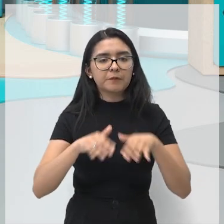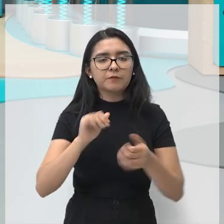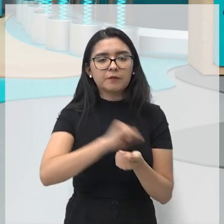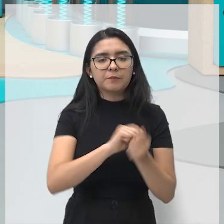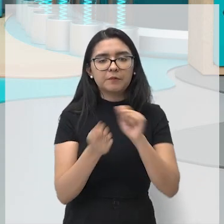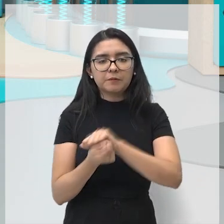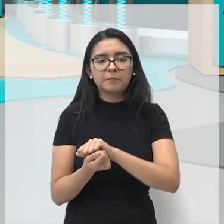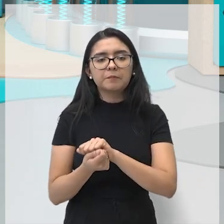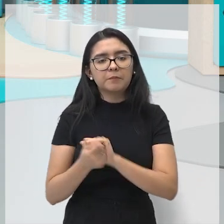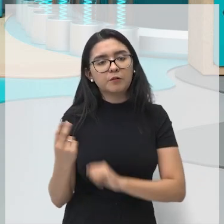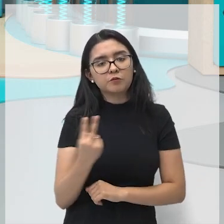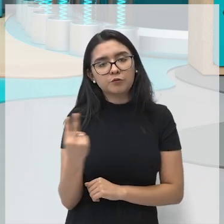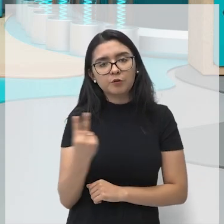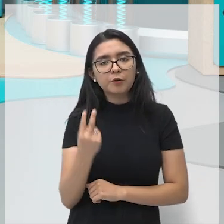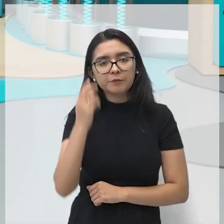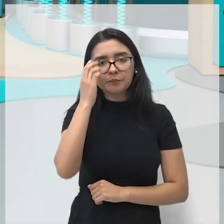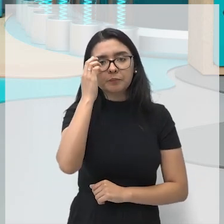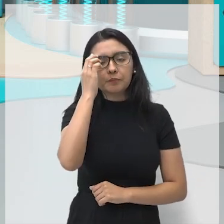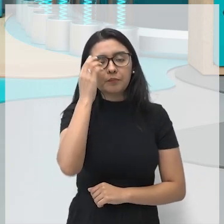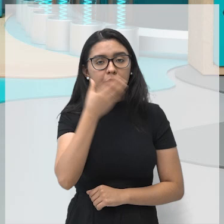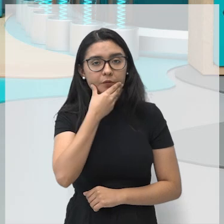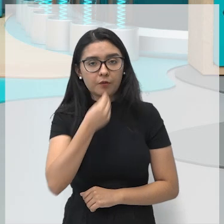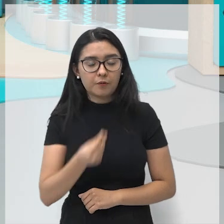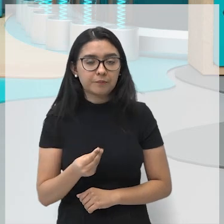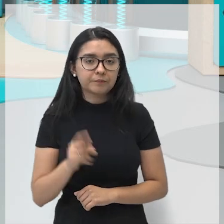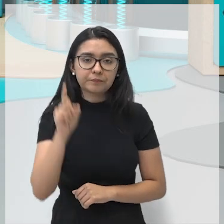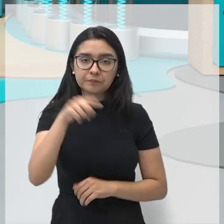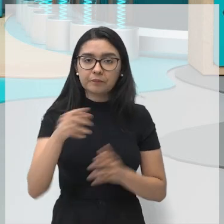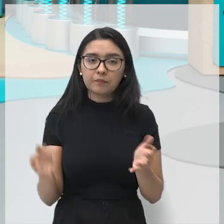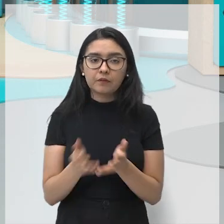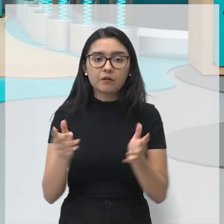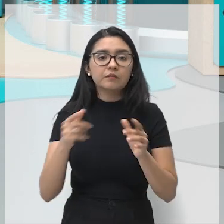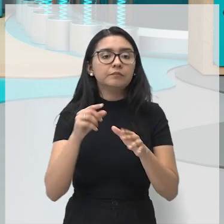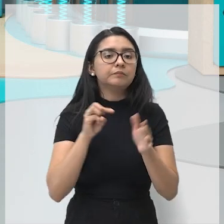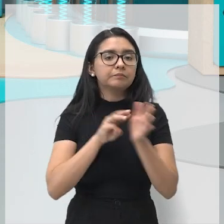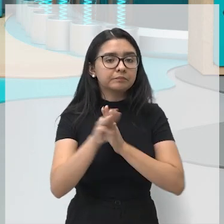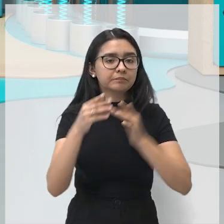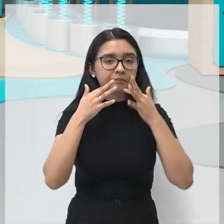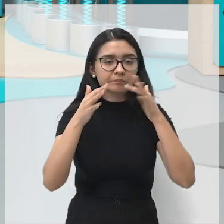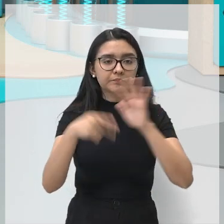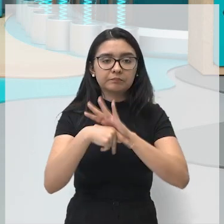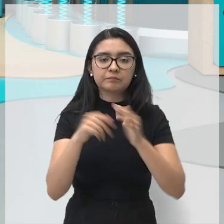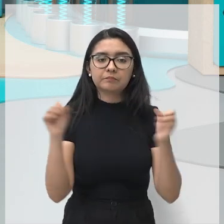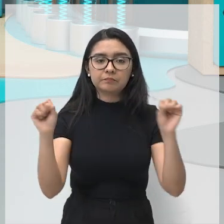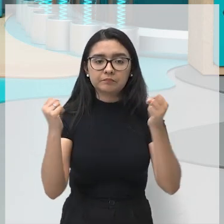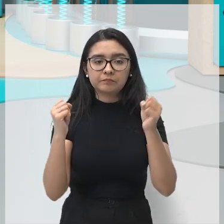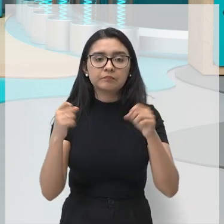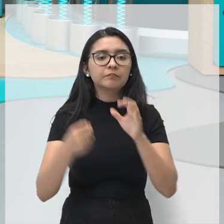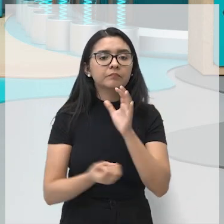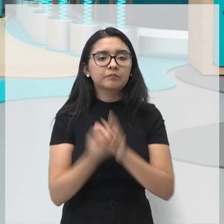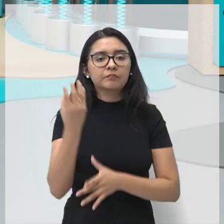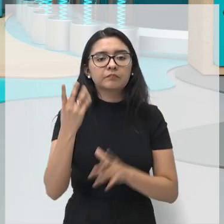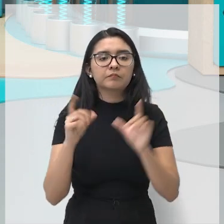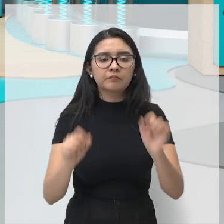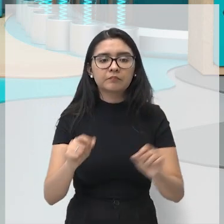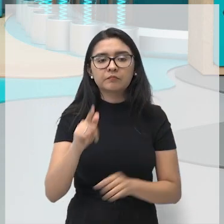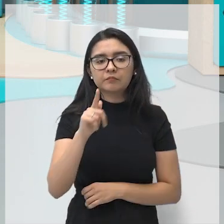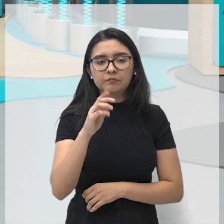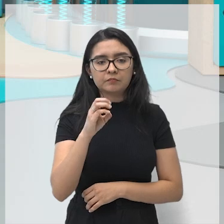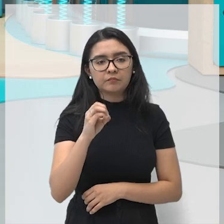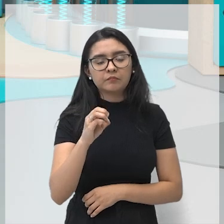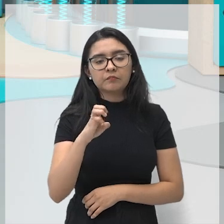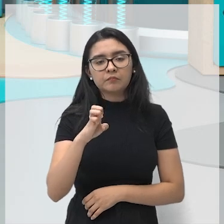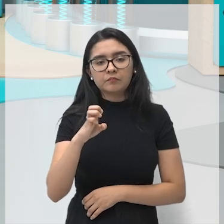foram adaptados ali por David e Sebastian, eles foram inspirados em um método natural de educação física criado por Georges